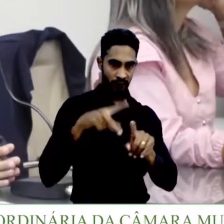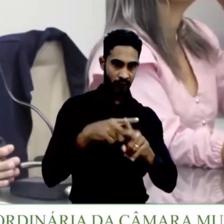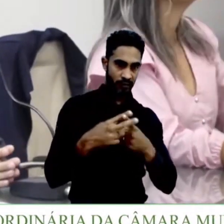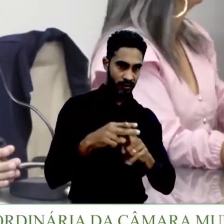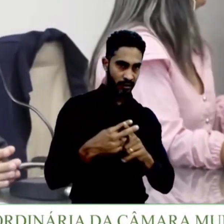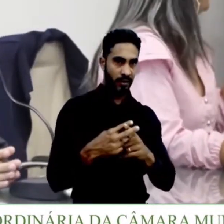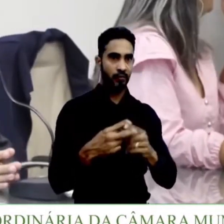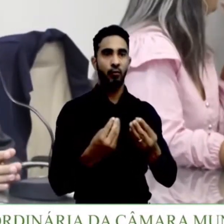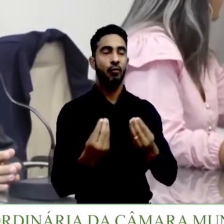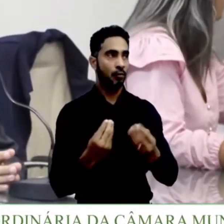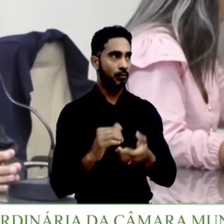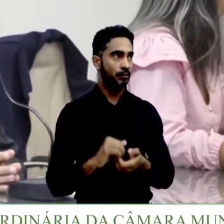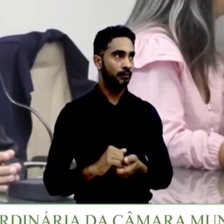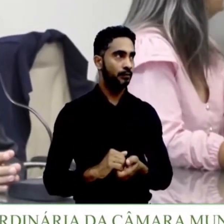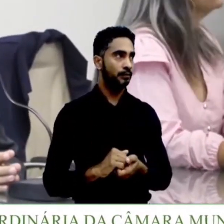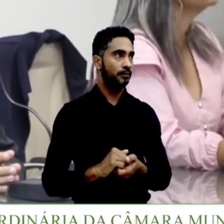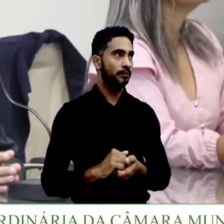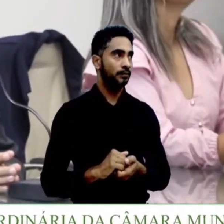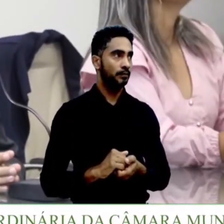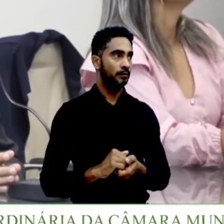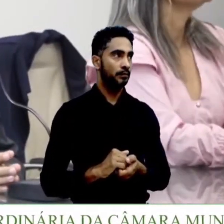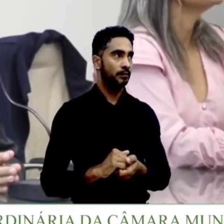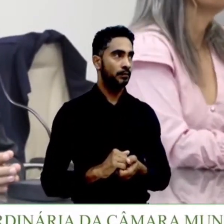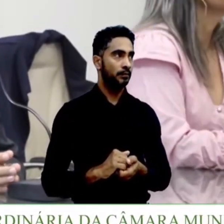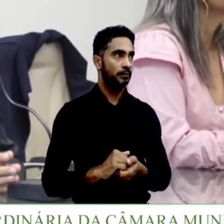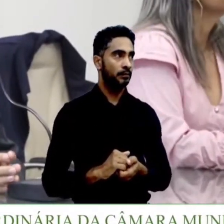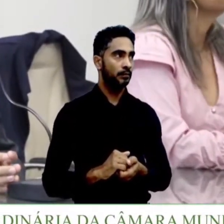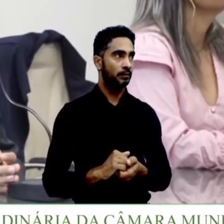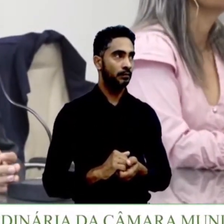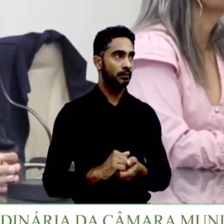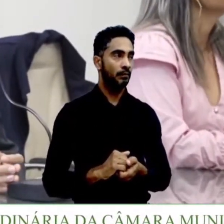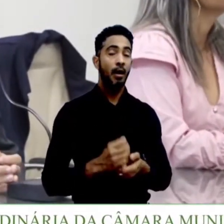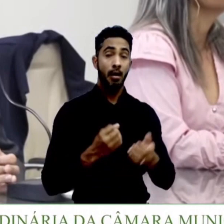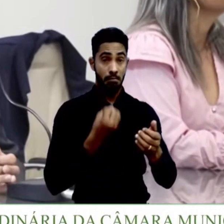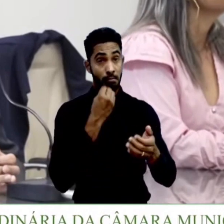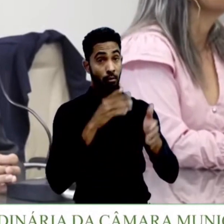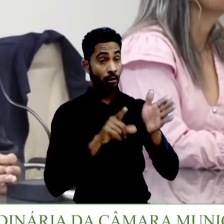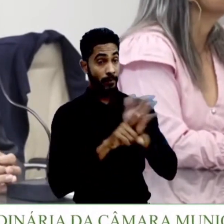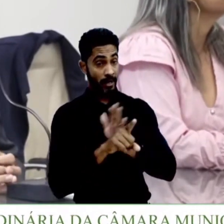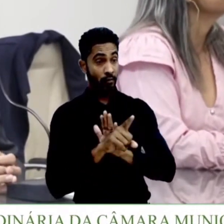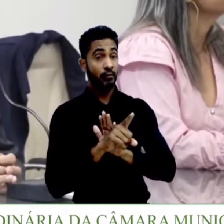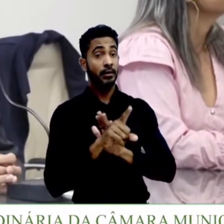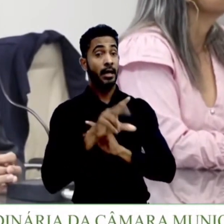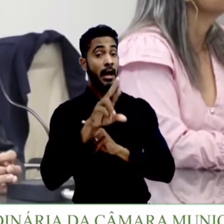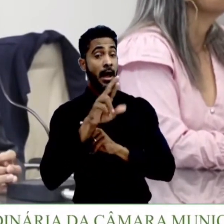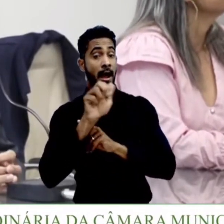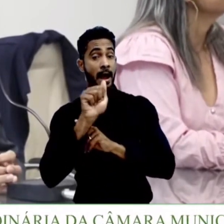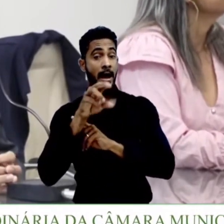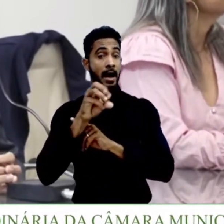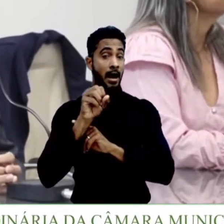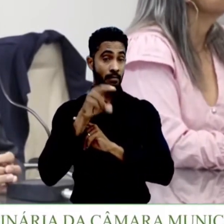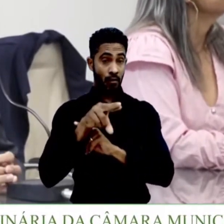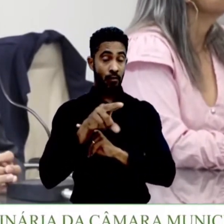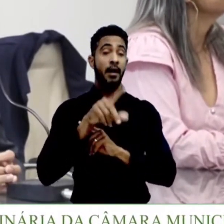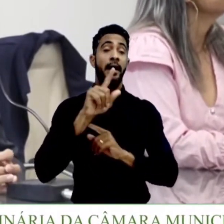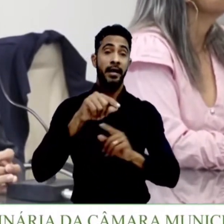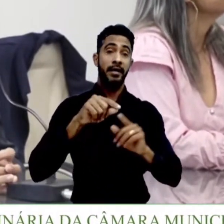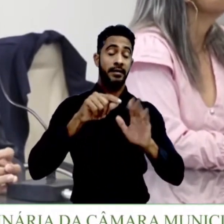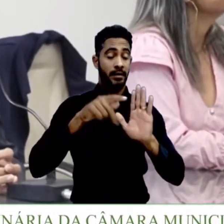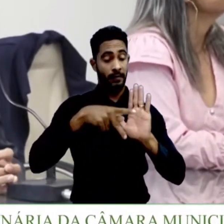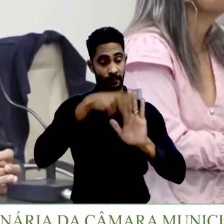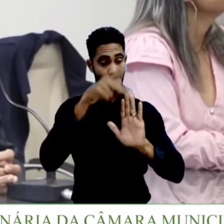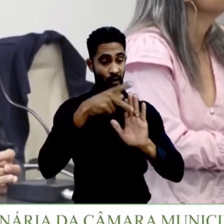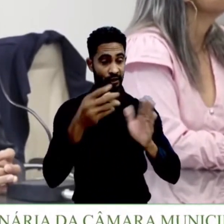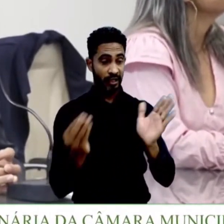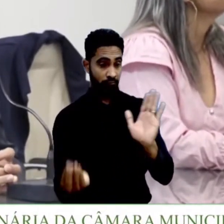protocolou novamente? Só questão de dúvida. Foi muito boa pergunta, Ramon, porque ele já havia sido